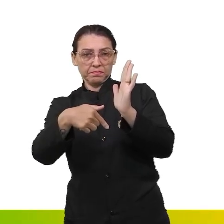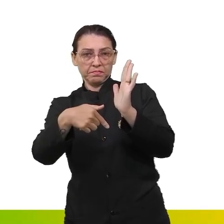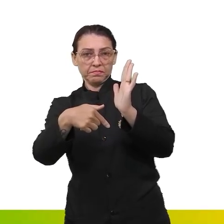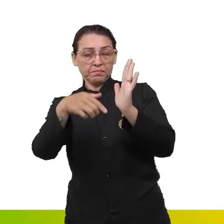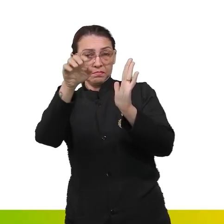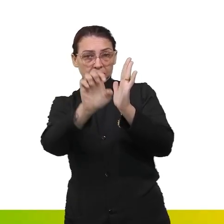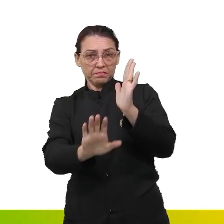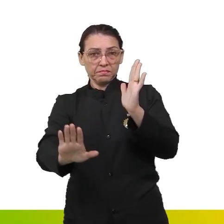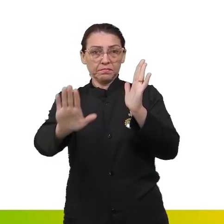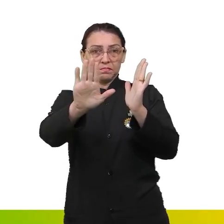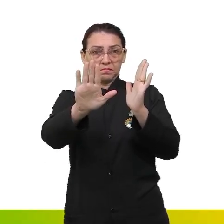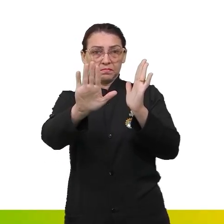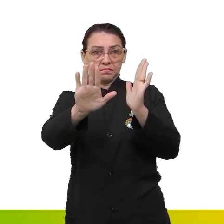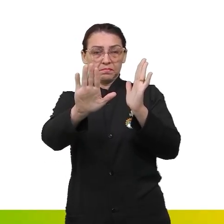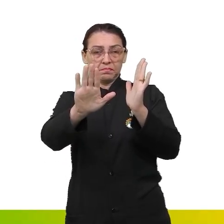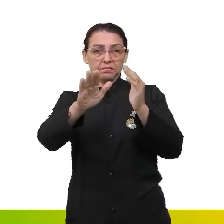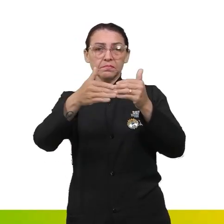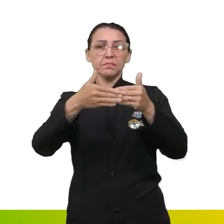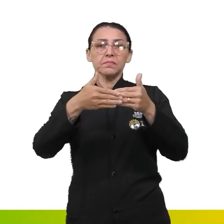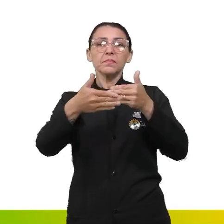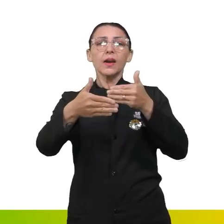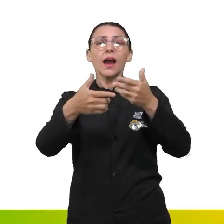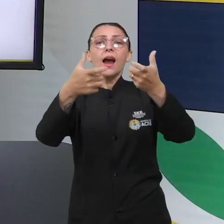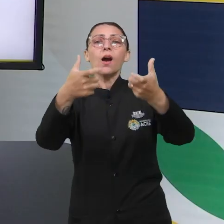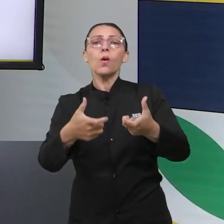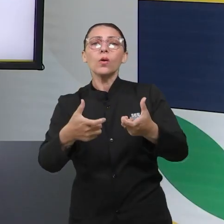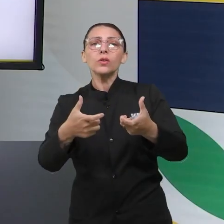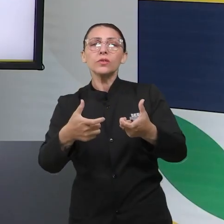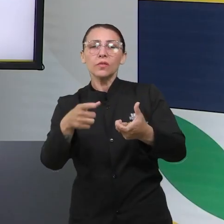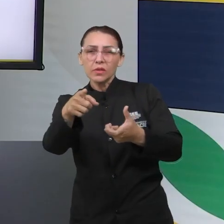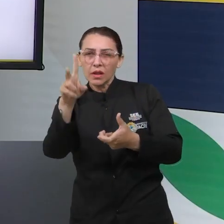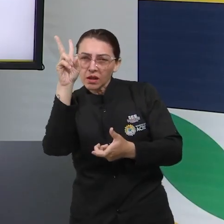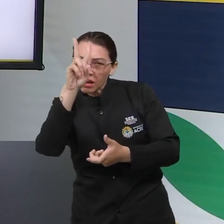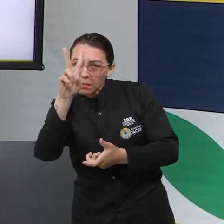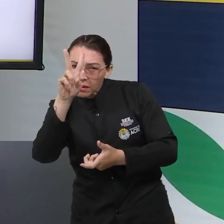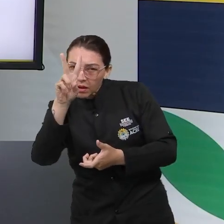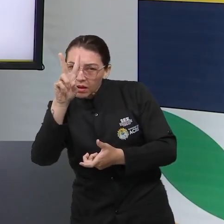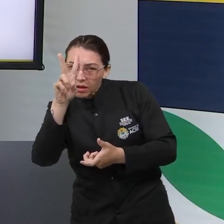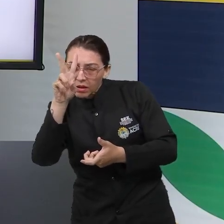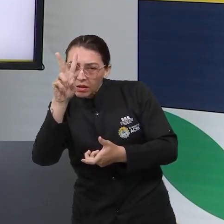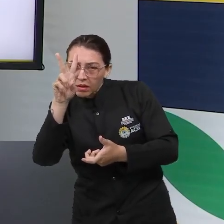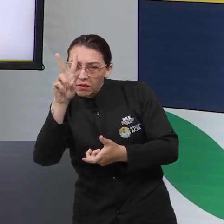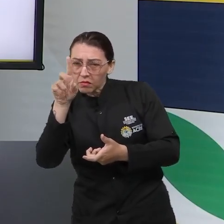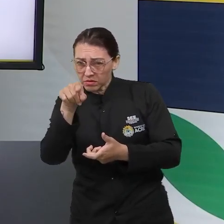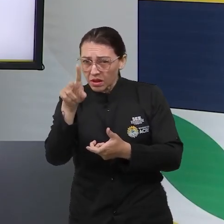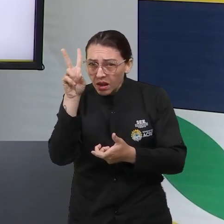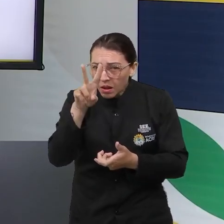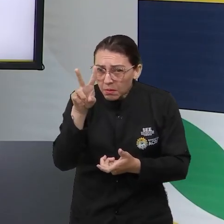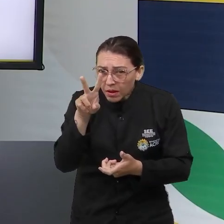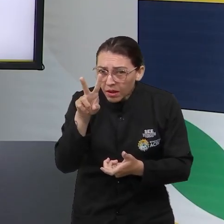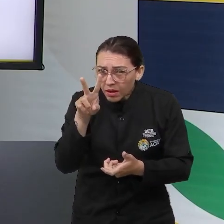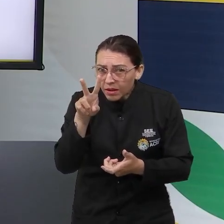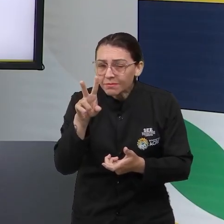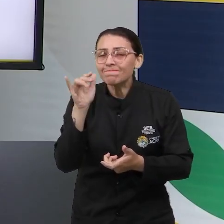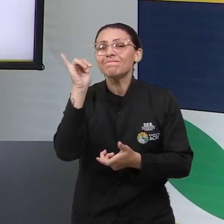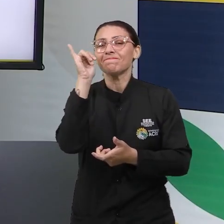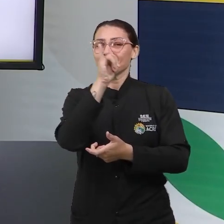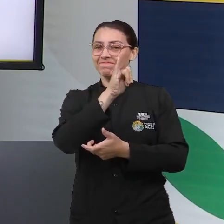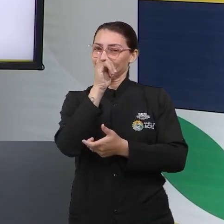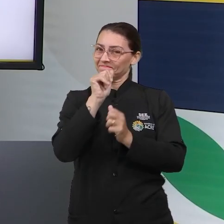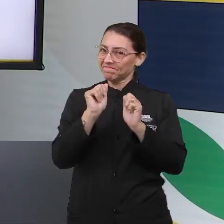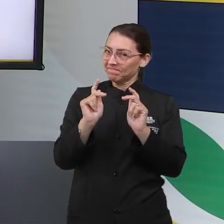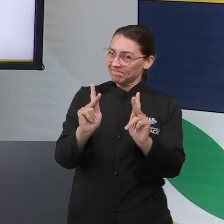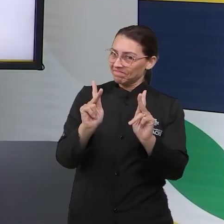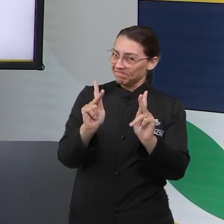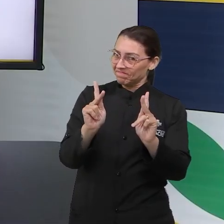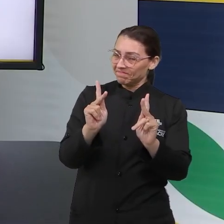na Europa. E parte da onde na Europa? Você lembra? Acabamos de ver. Você lembra? A Itália, muito